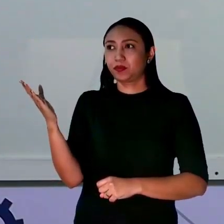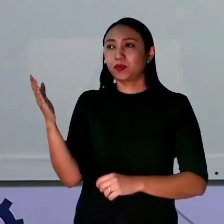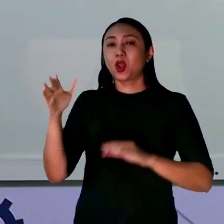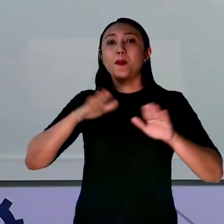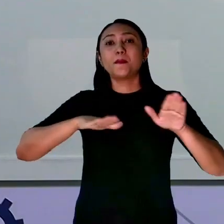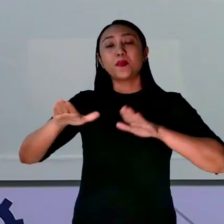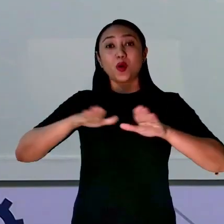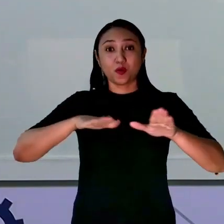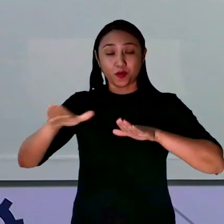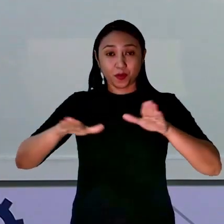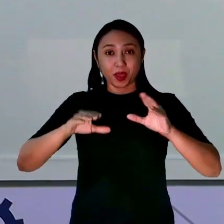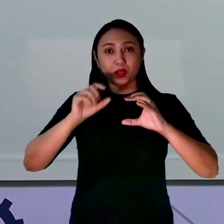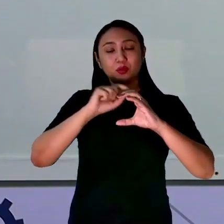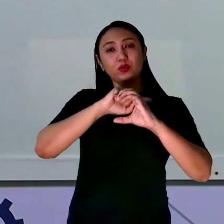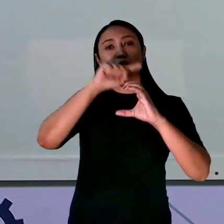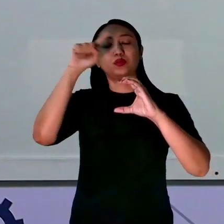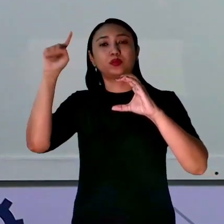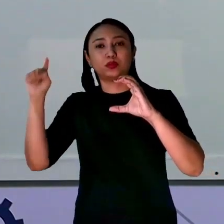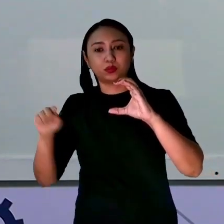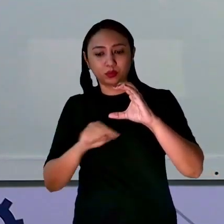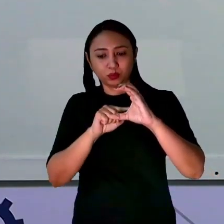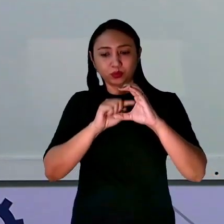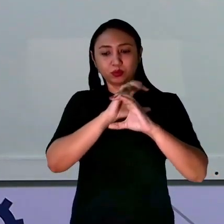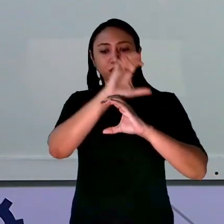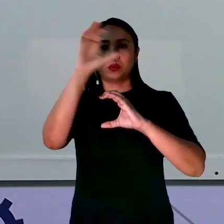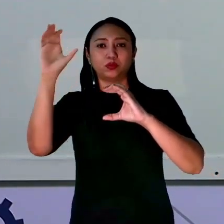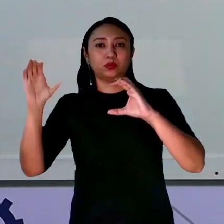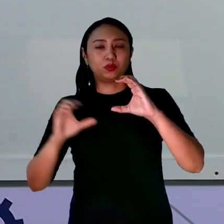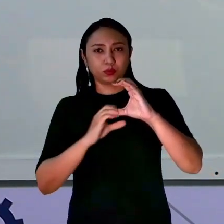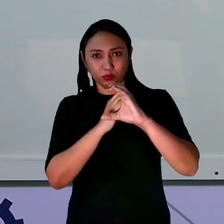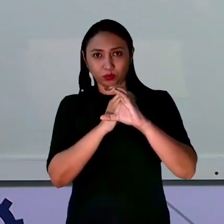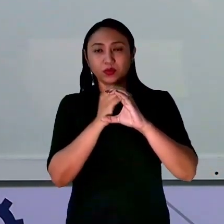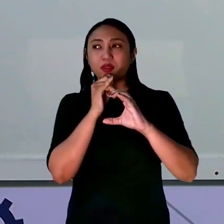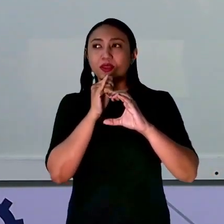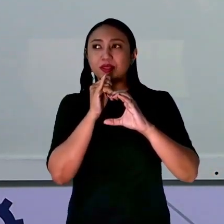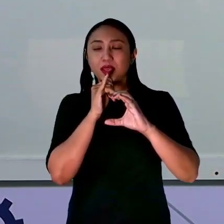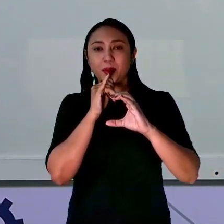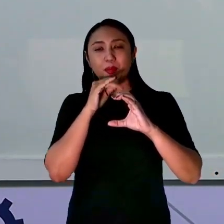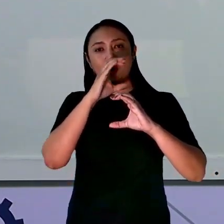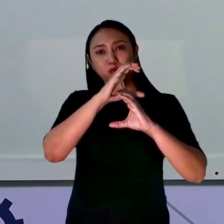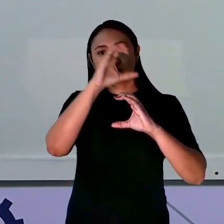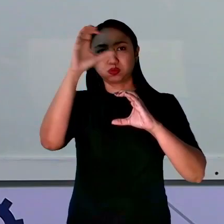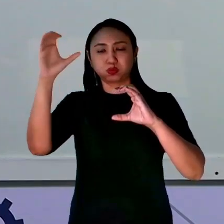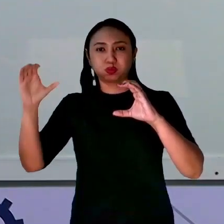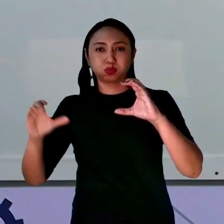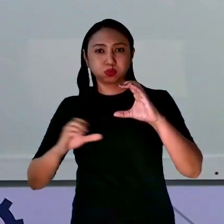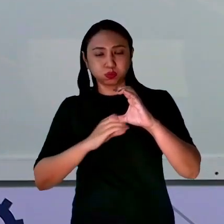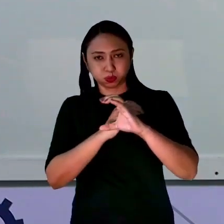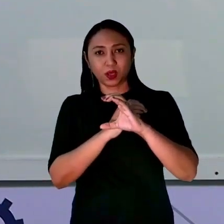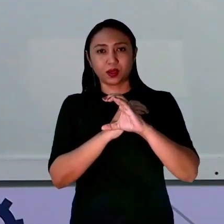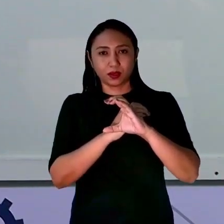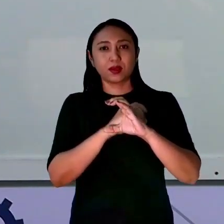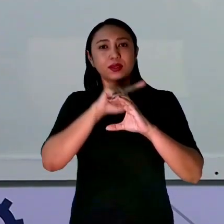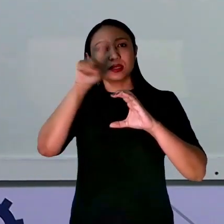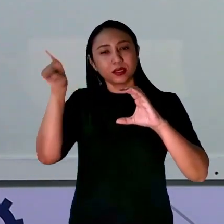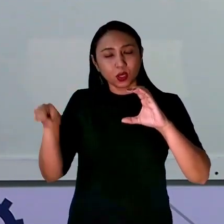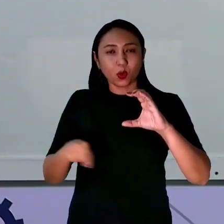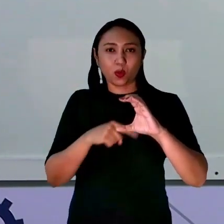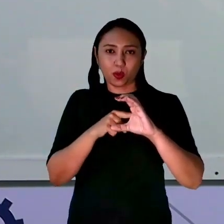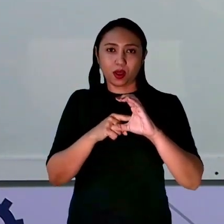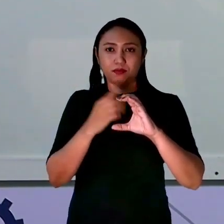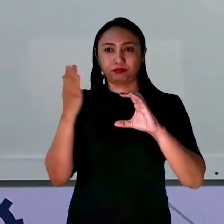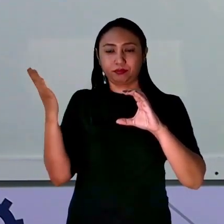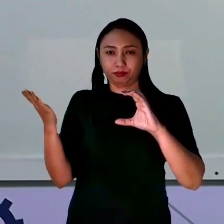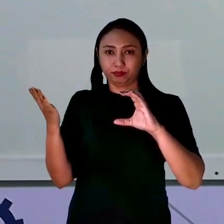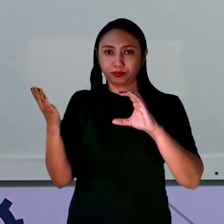movimento circular uniforme, porque quando a partícula ela entra no campo, ela descreve a trajetória circular. Então,